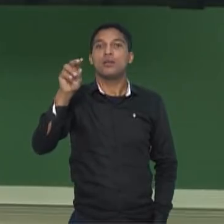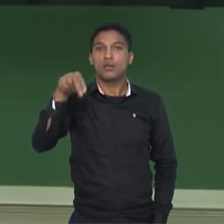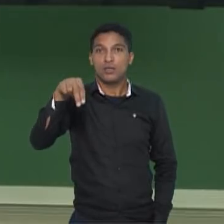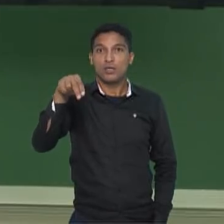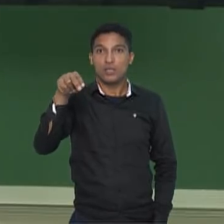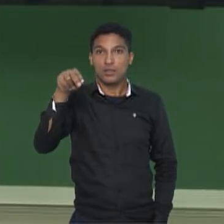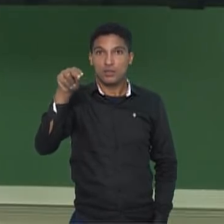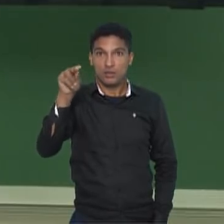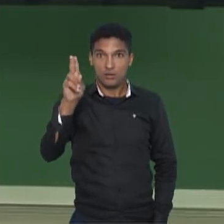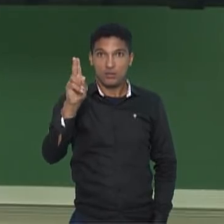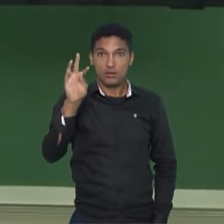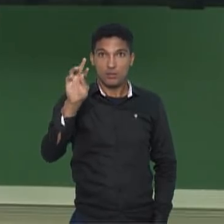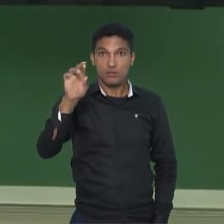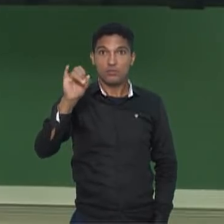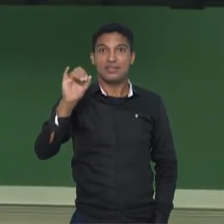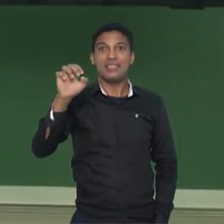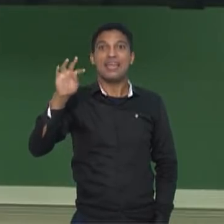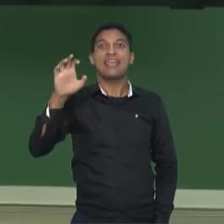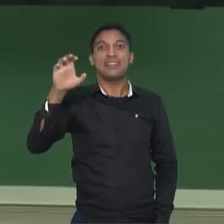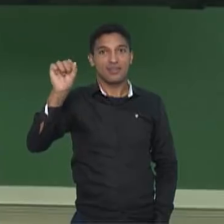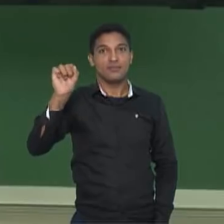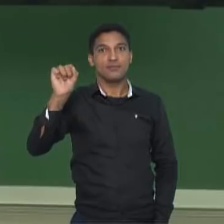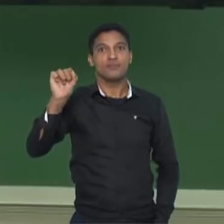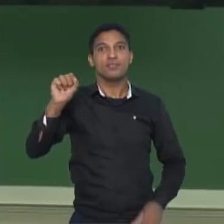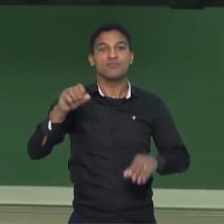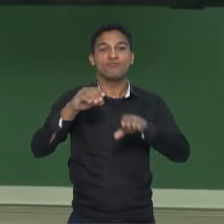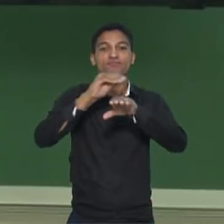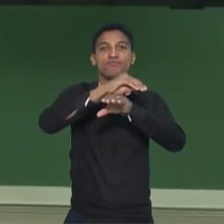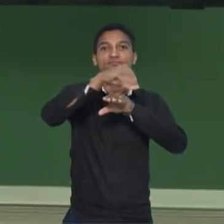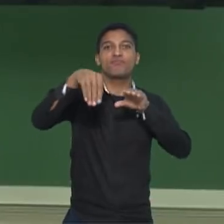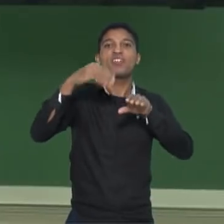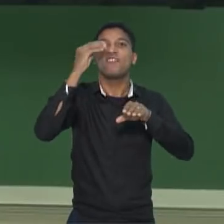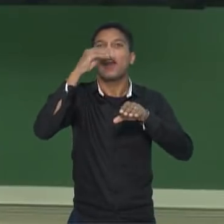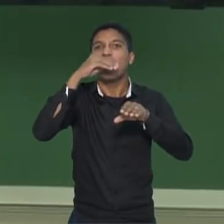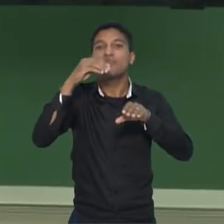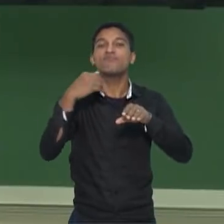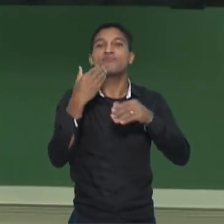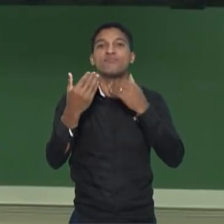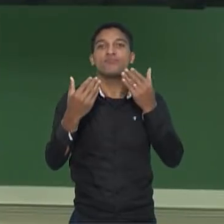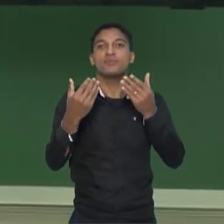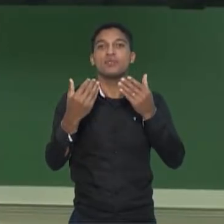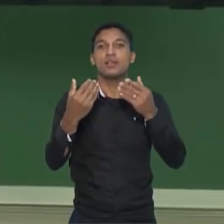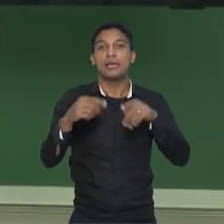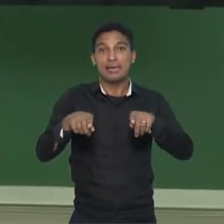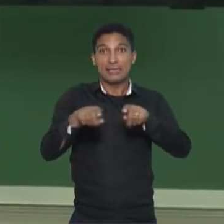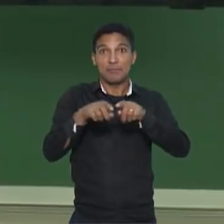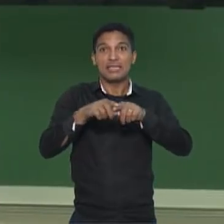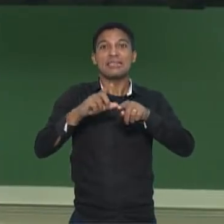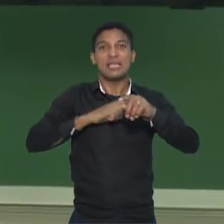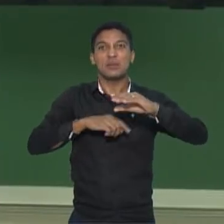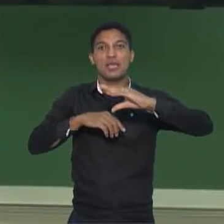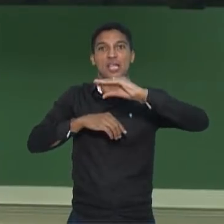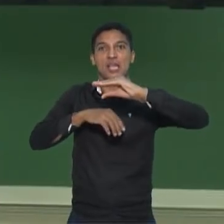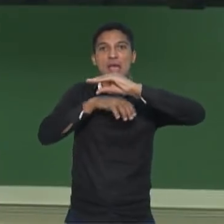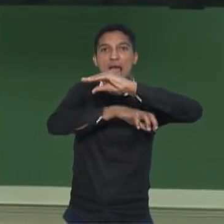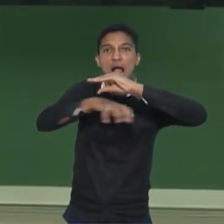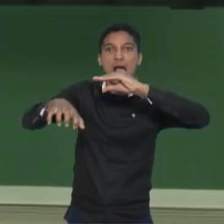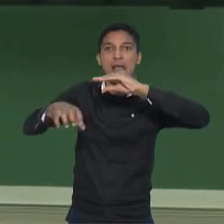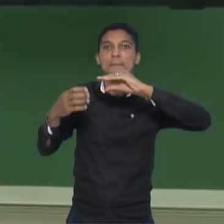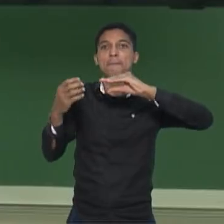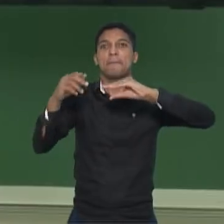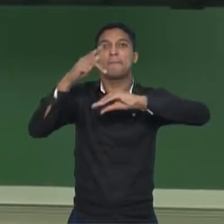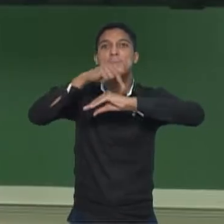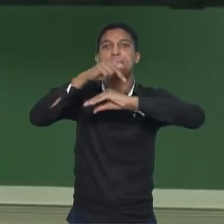acabam formando até uma espécie de barreira e a planta, que é mais frágil, quando ela é uma muda, quando ela é pequenininha, para se